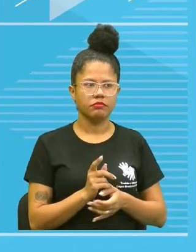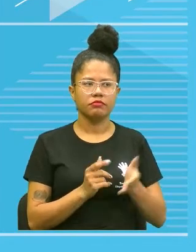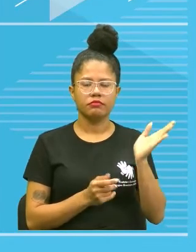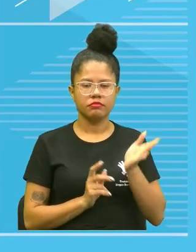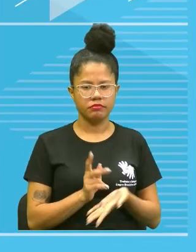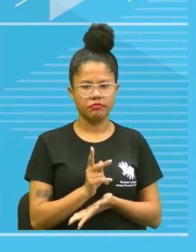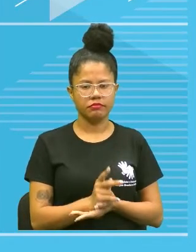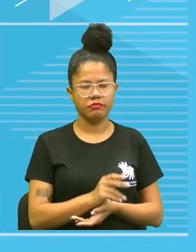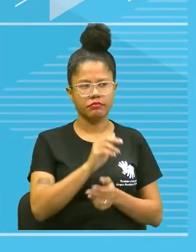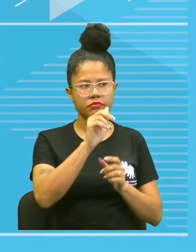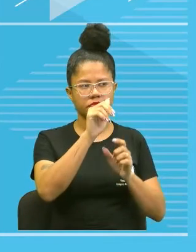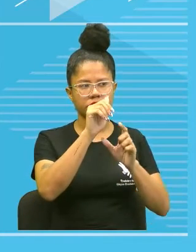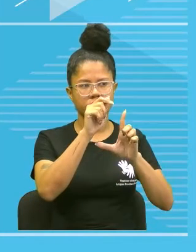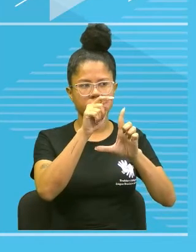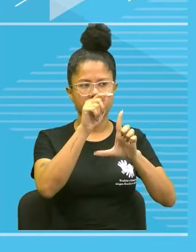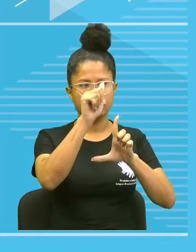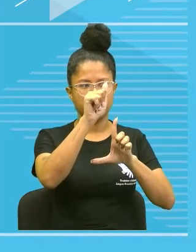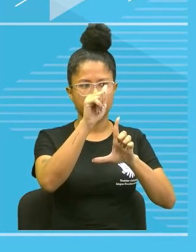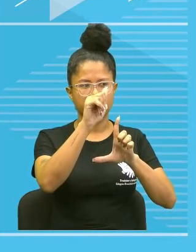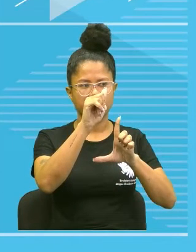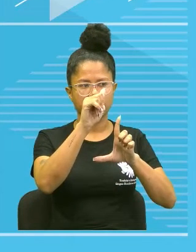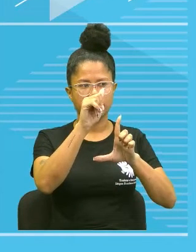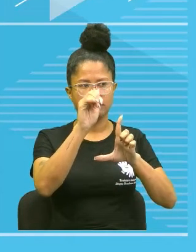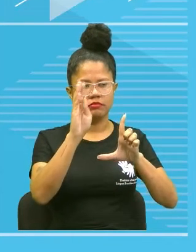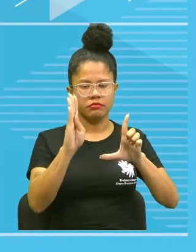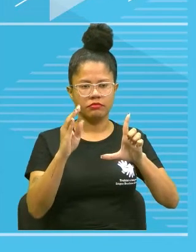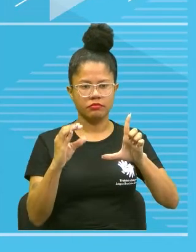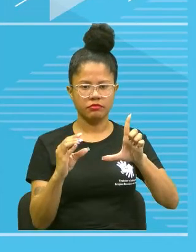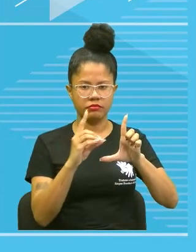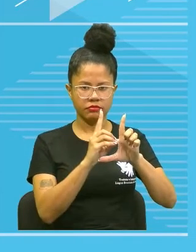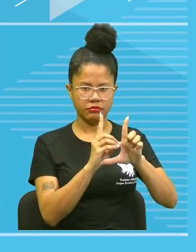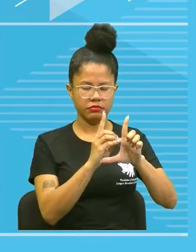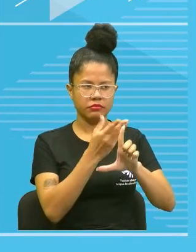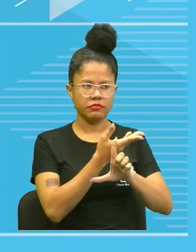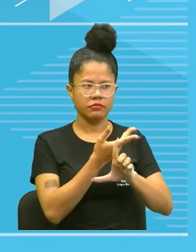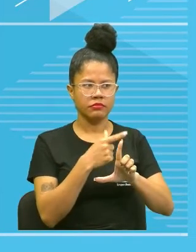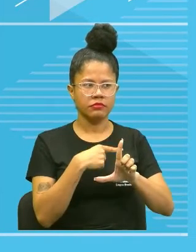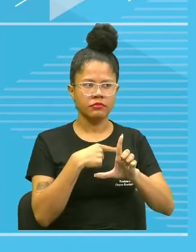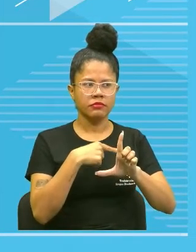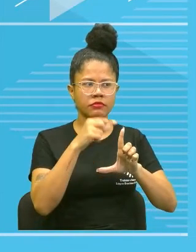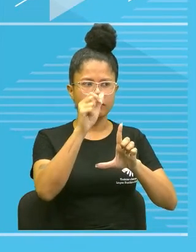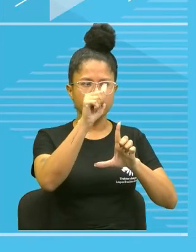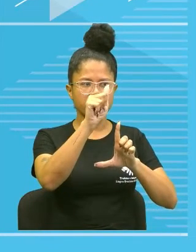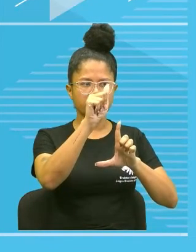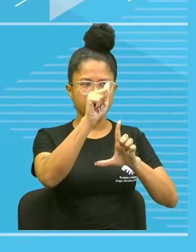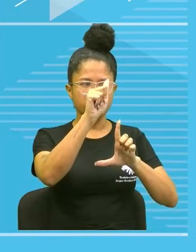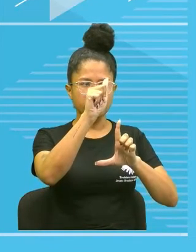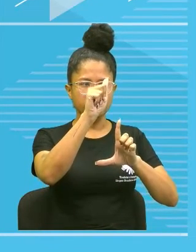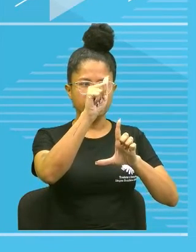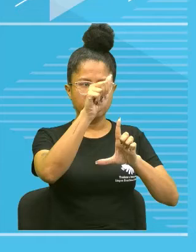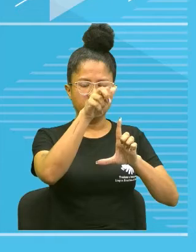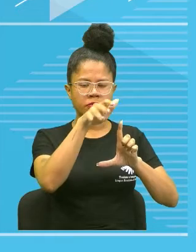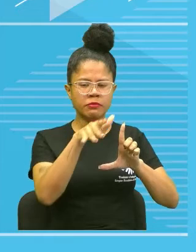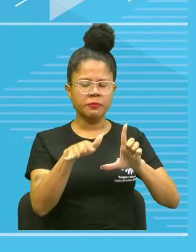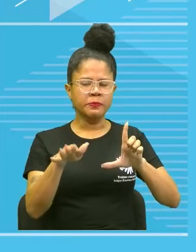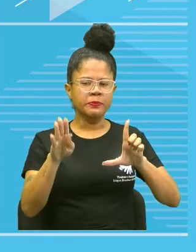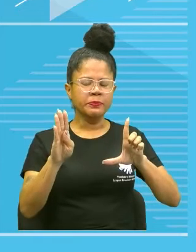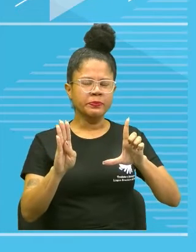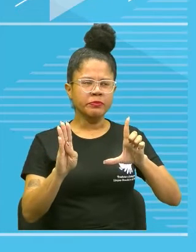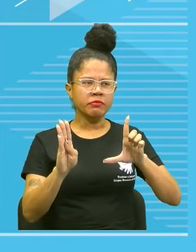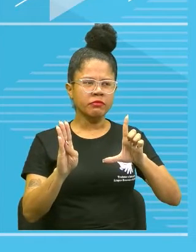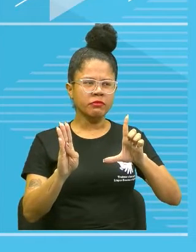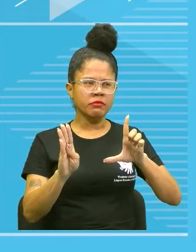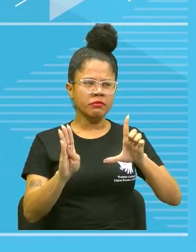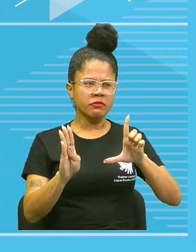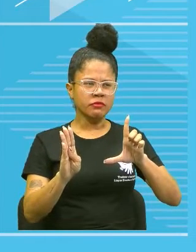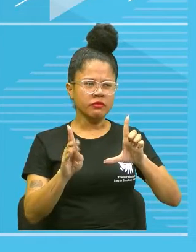de acontecimento, ok? Do ponto A para o ponto B, você tem uma expansão isotérmica, como o próprio gráfico já mostra para a gente. E aí